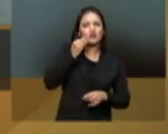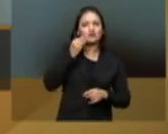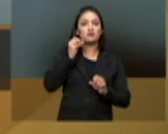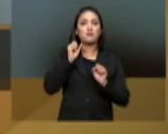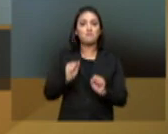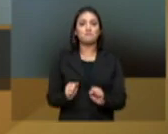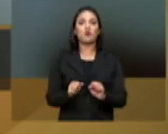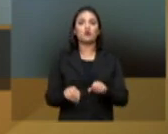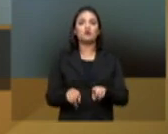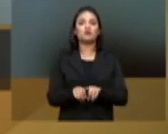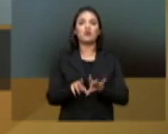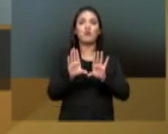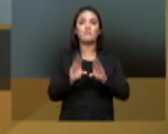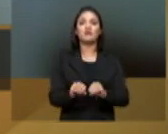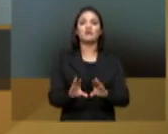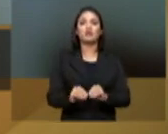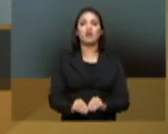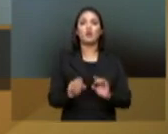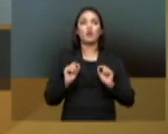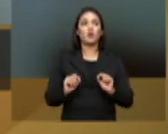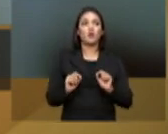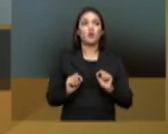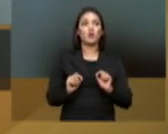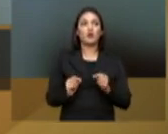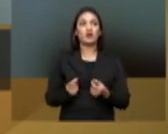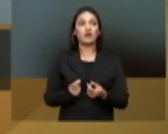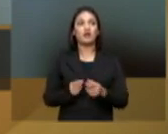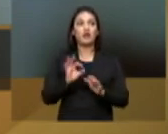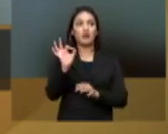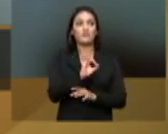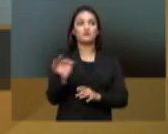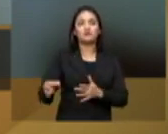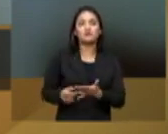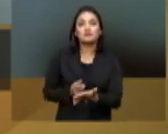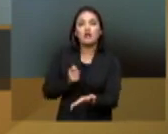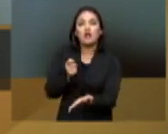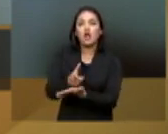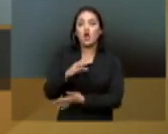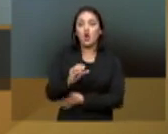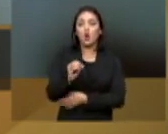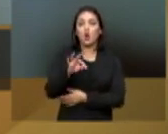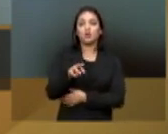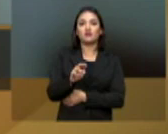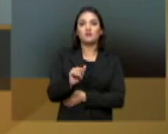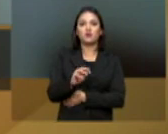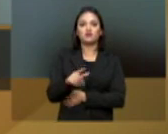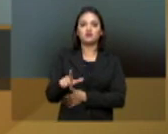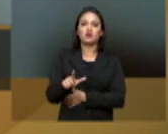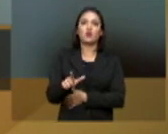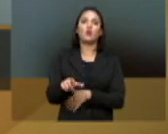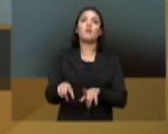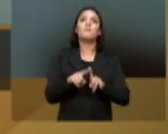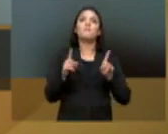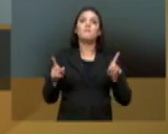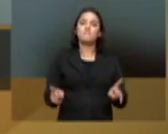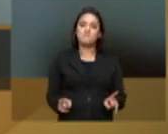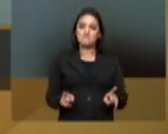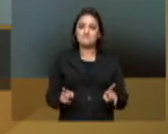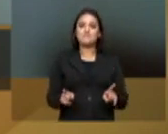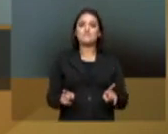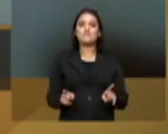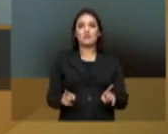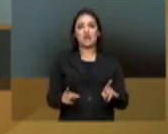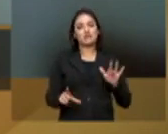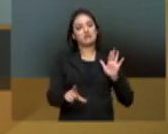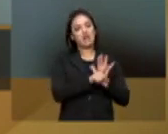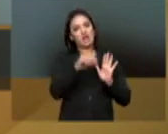nas alíquotas das contribuições, nos termos previstos e nos limites estabelecidos